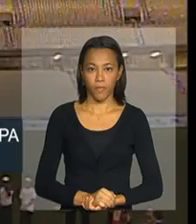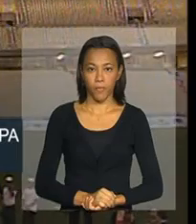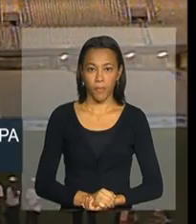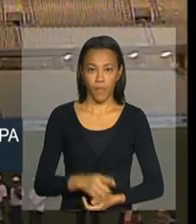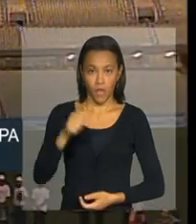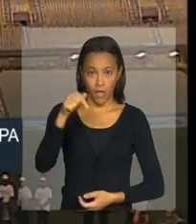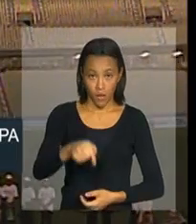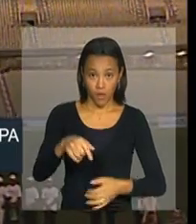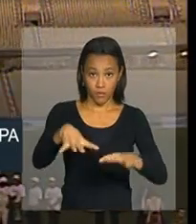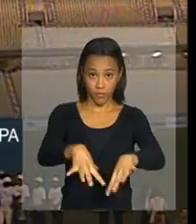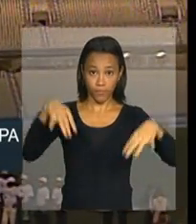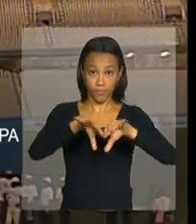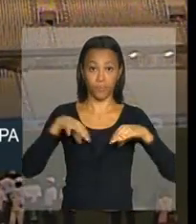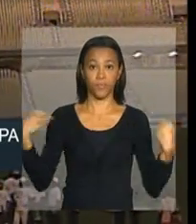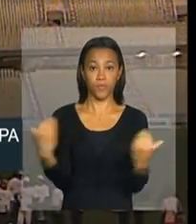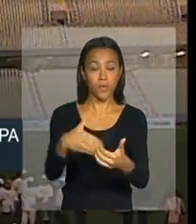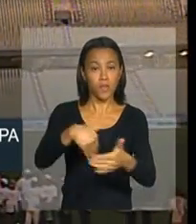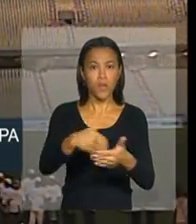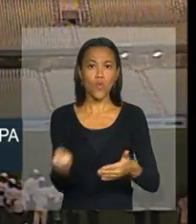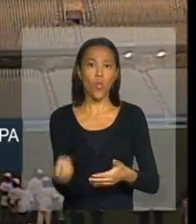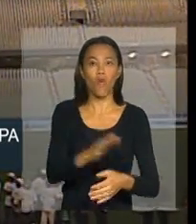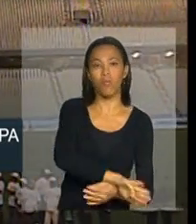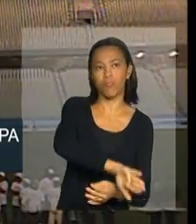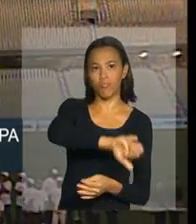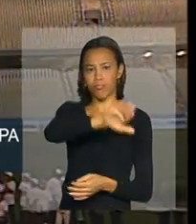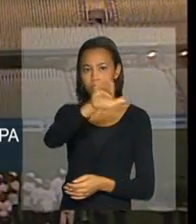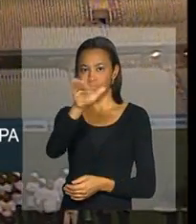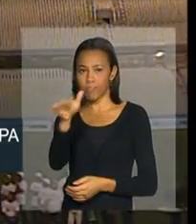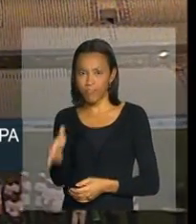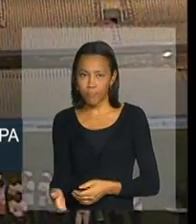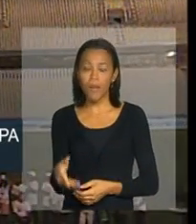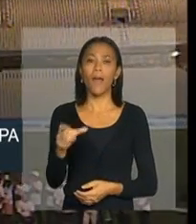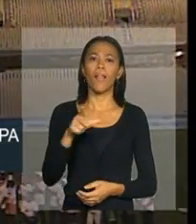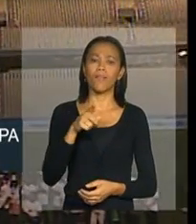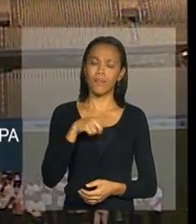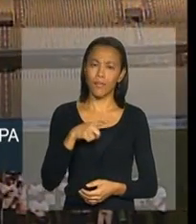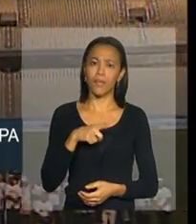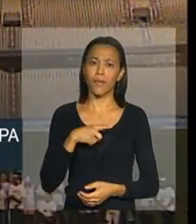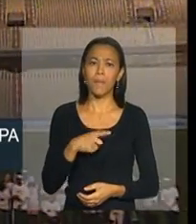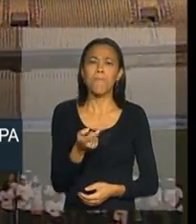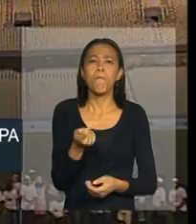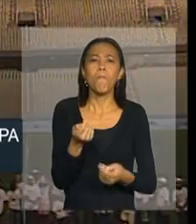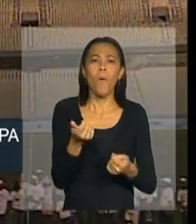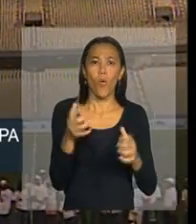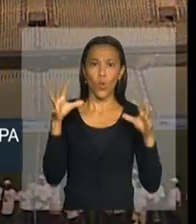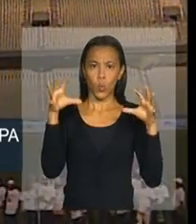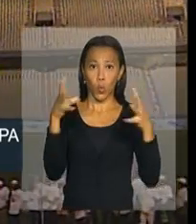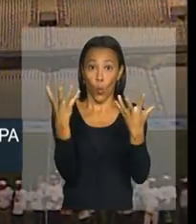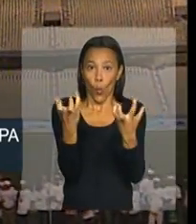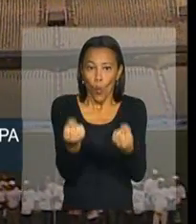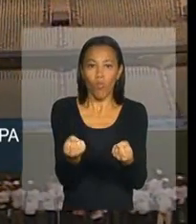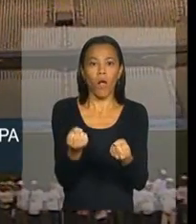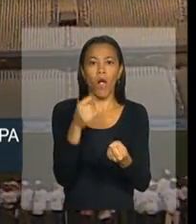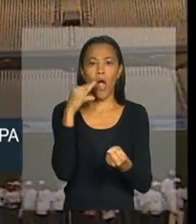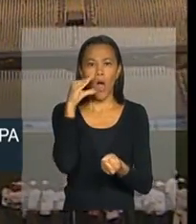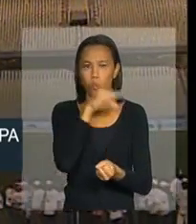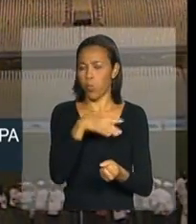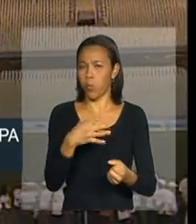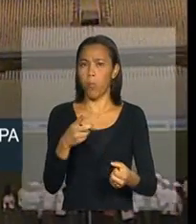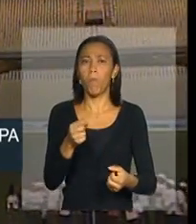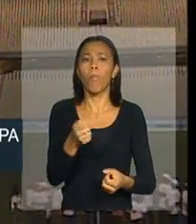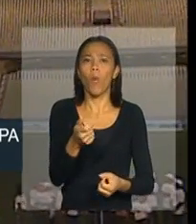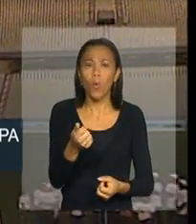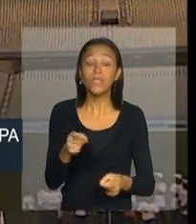O estádio, ele tem a nova cobertura do estádio, ela absorve menos calor e permite uma